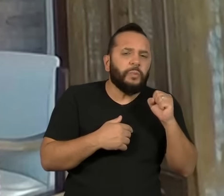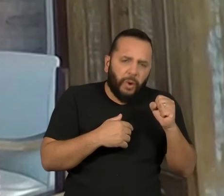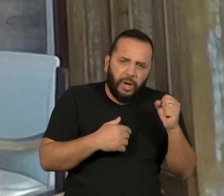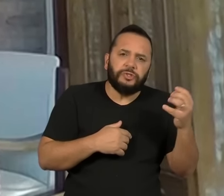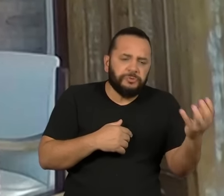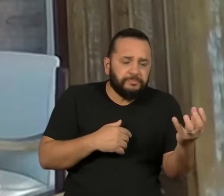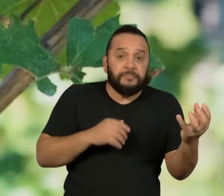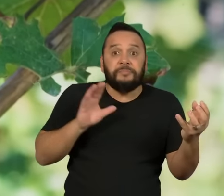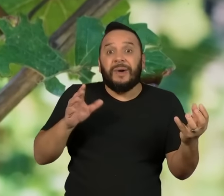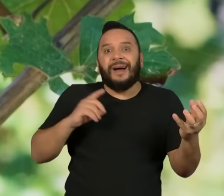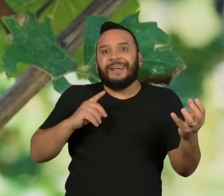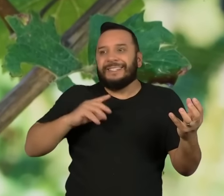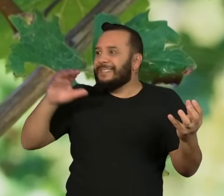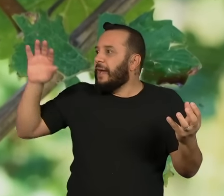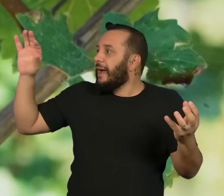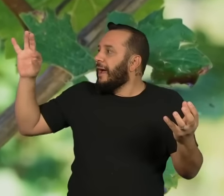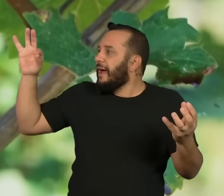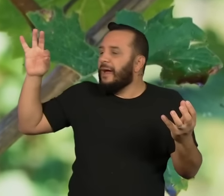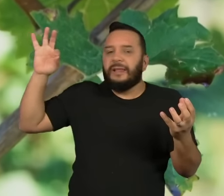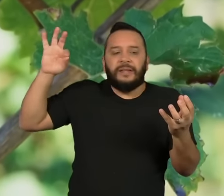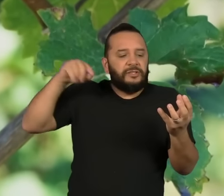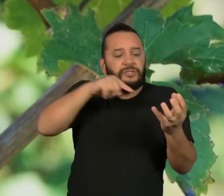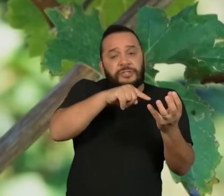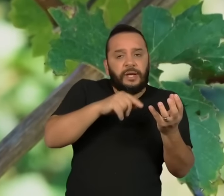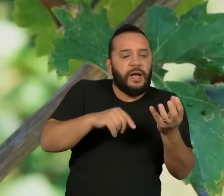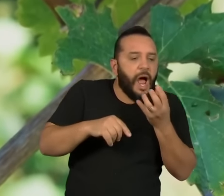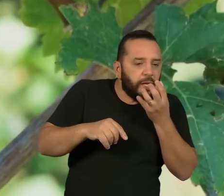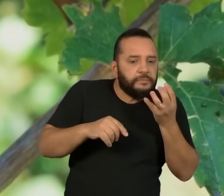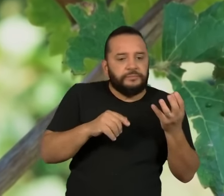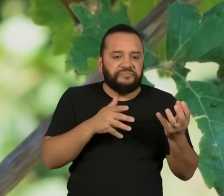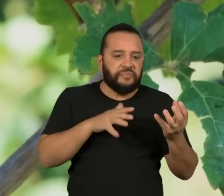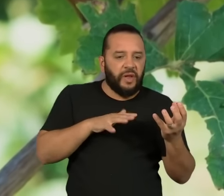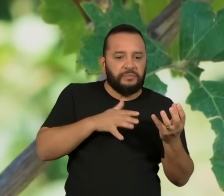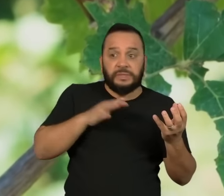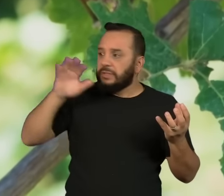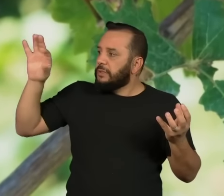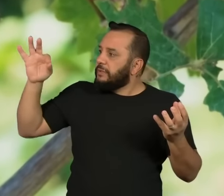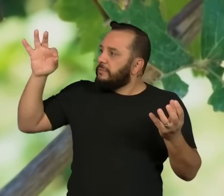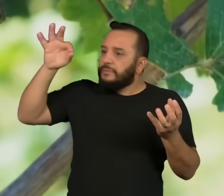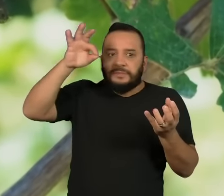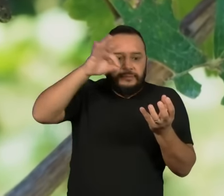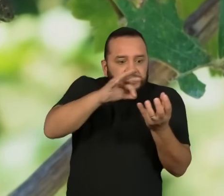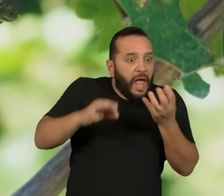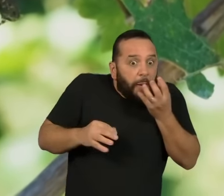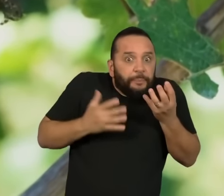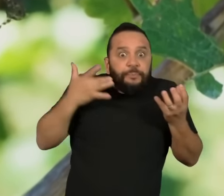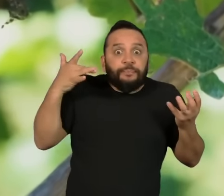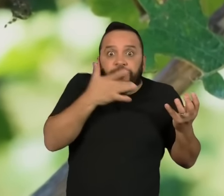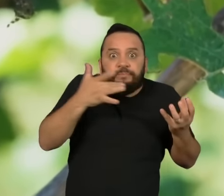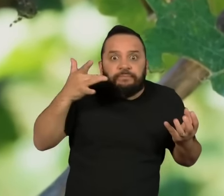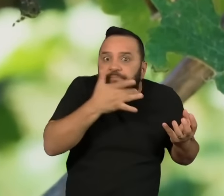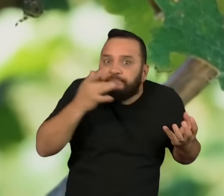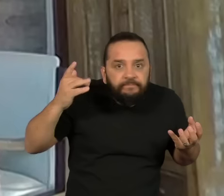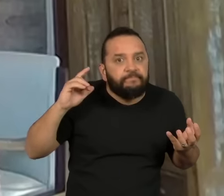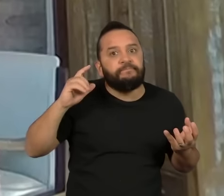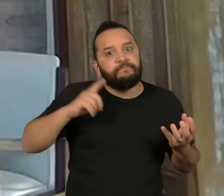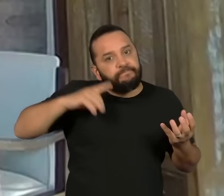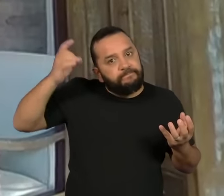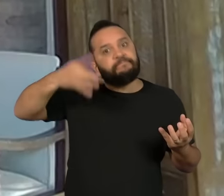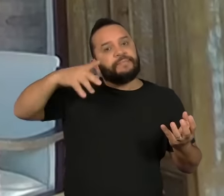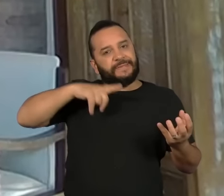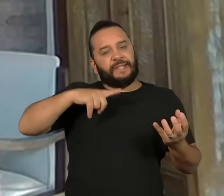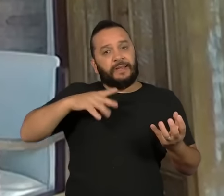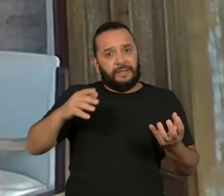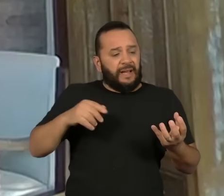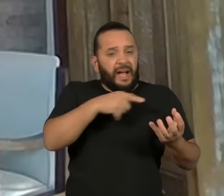a qualidade suficiente para ir para a prateleira. Eles são menores, não são formatos padrão. Então,